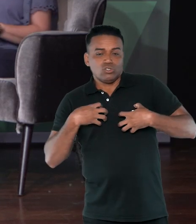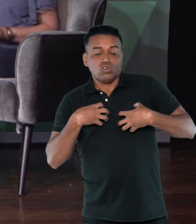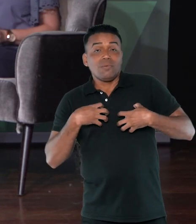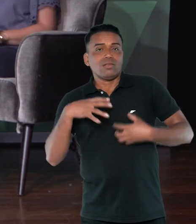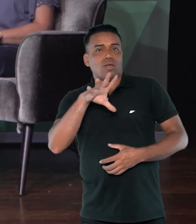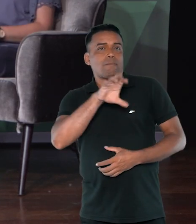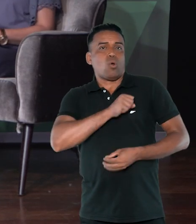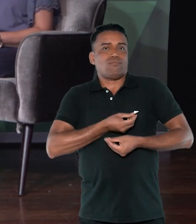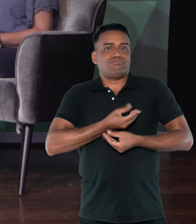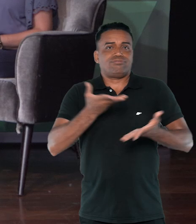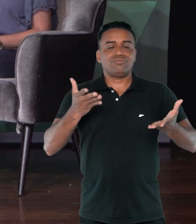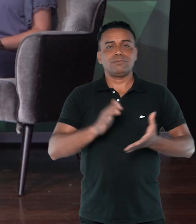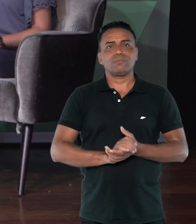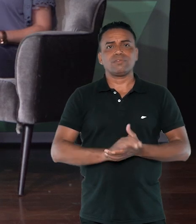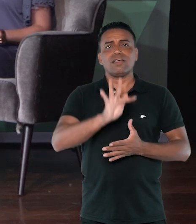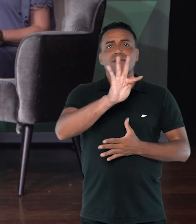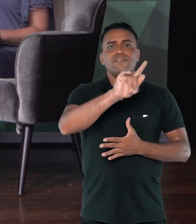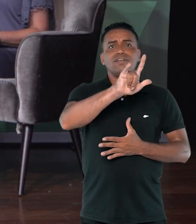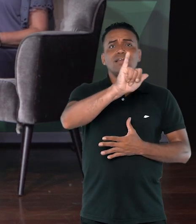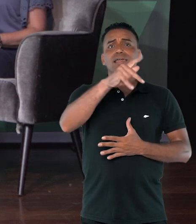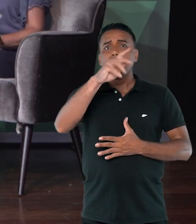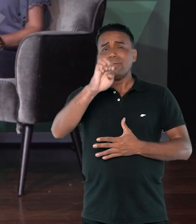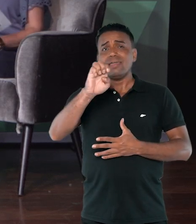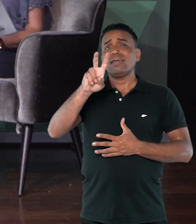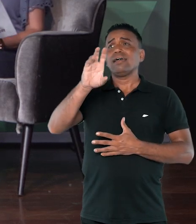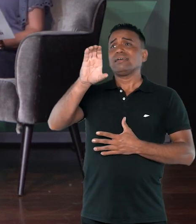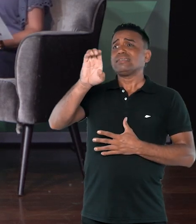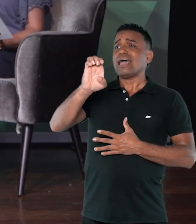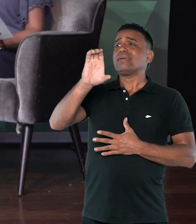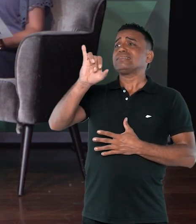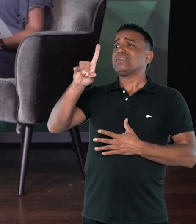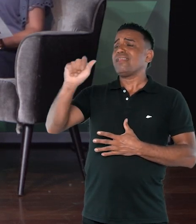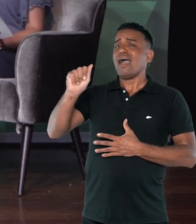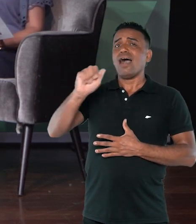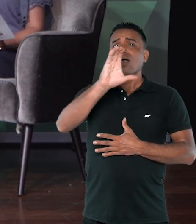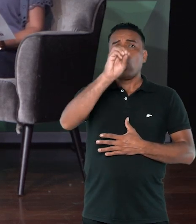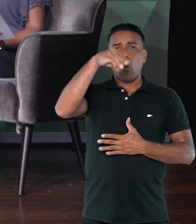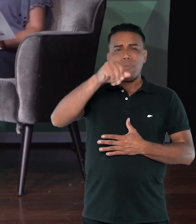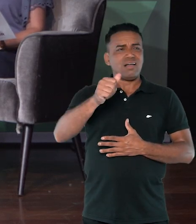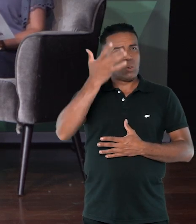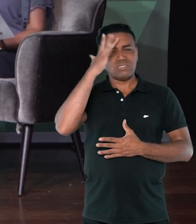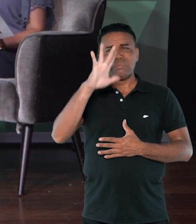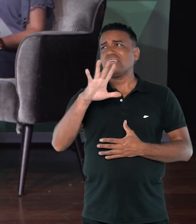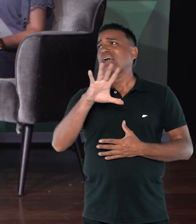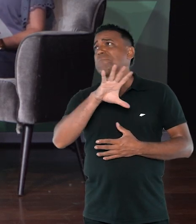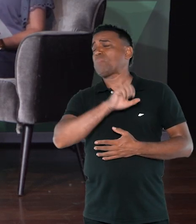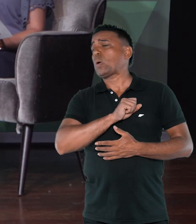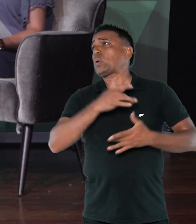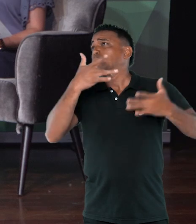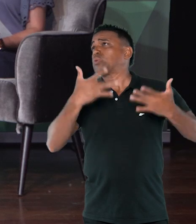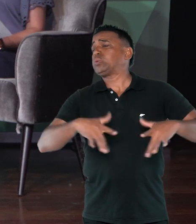ficção, mas baseada nessa dor que o amor traz, né? Felipe e Cecília,